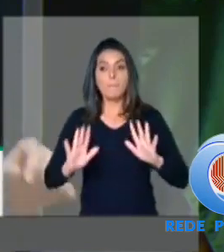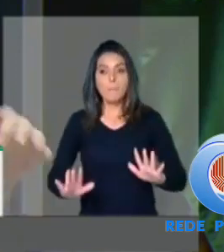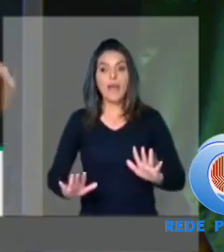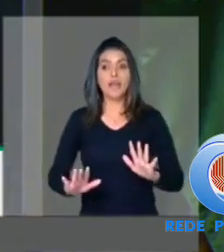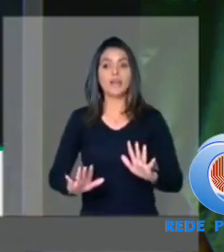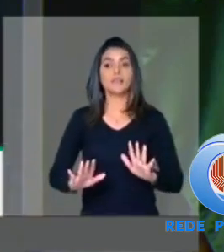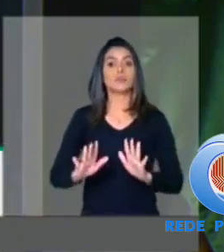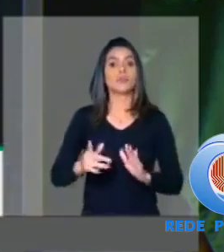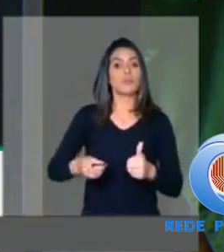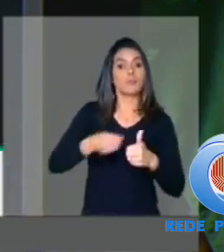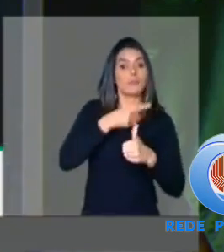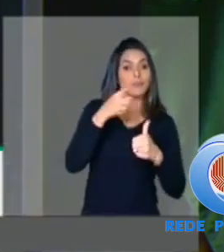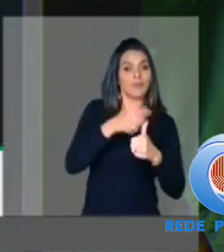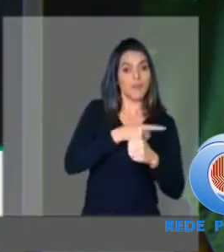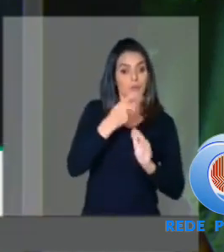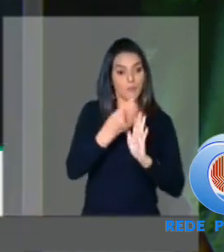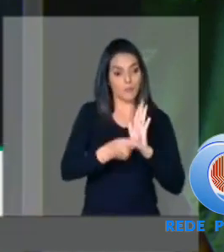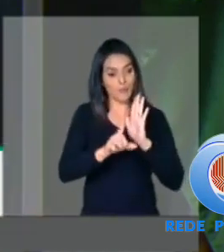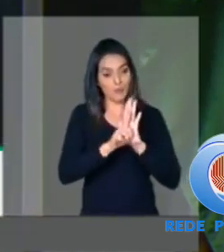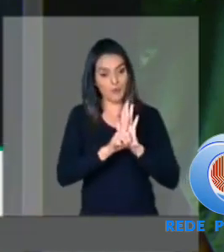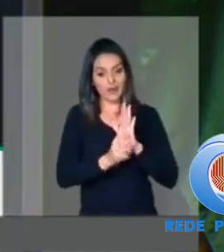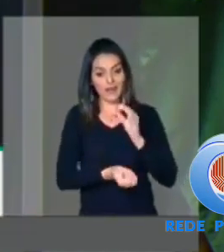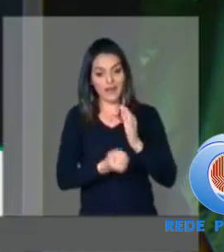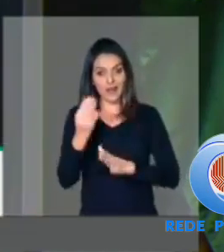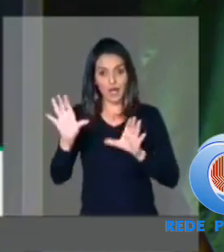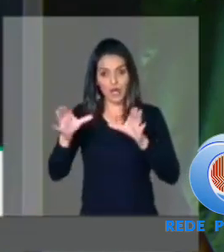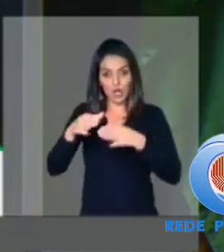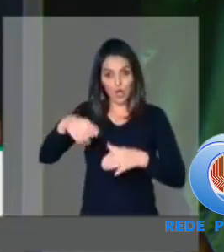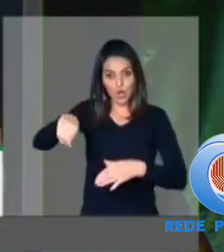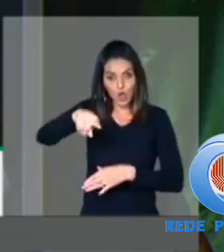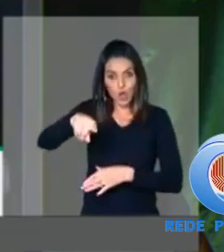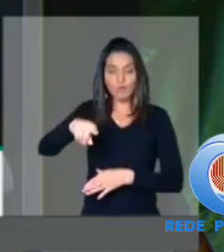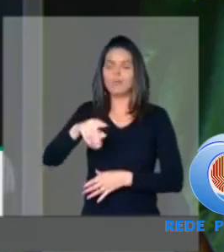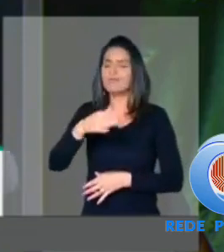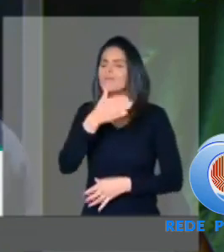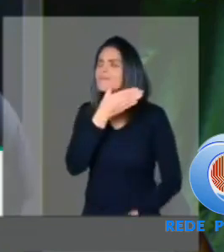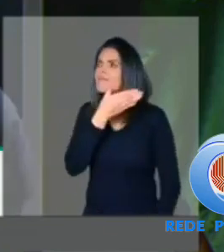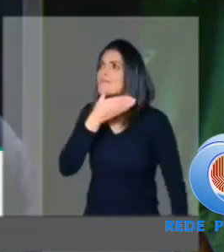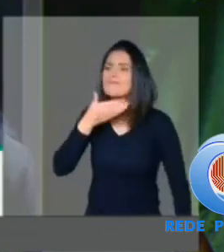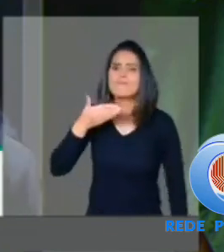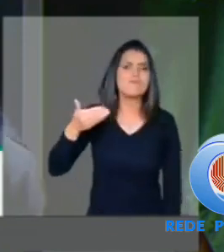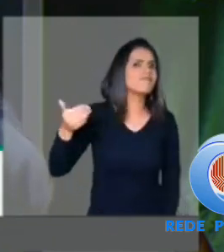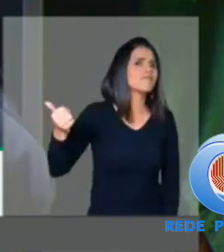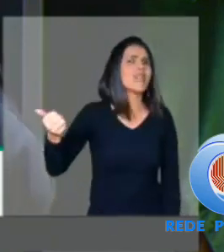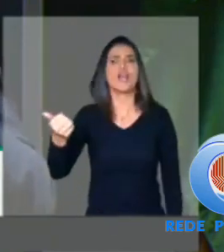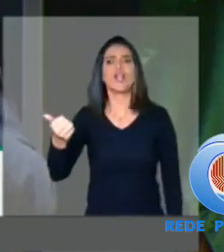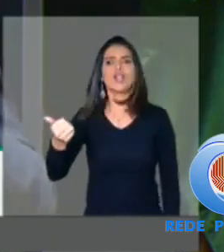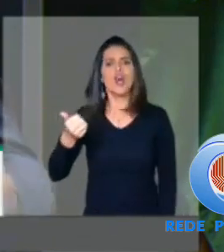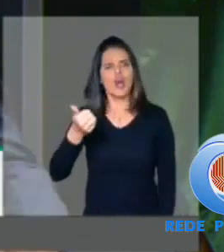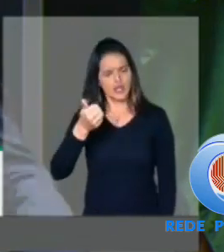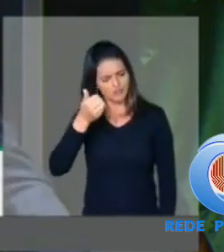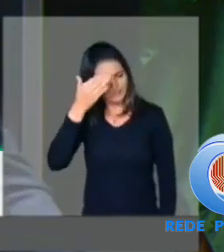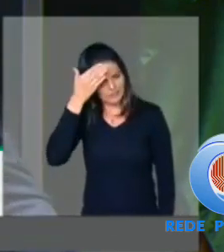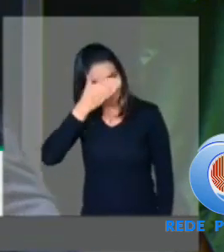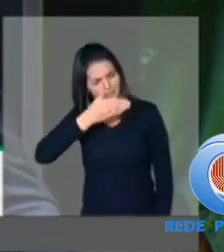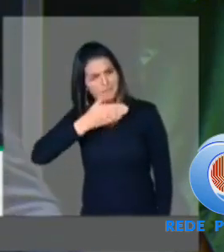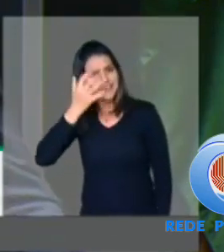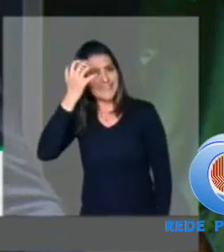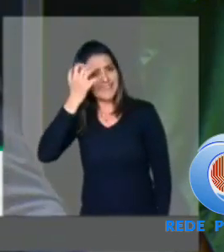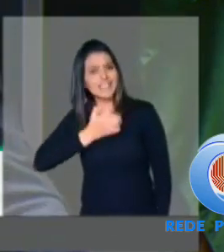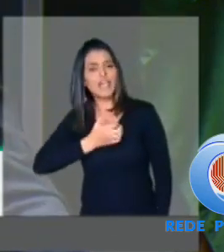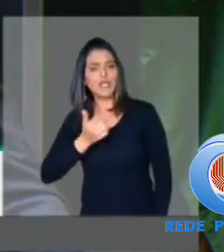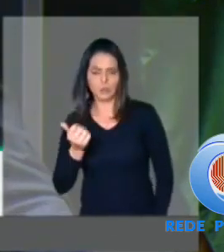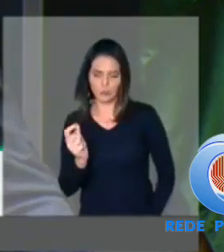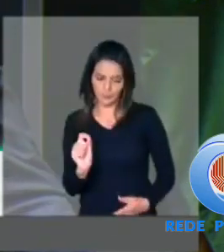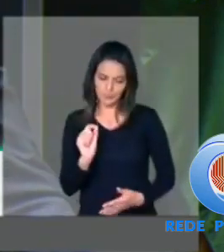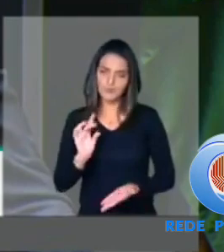lei formulado por esse grupo de trabalho é, sem dúvida nenhuma, extremamente sério e